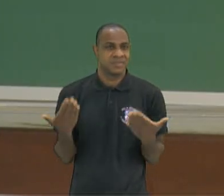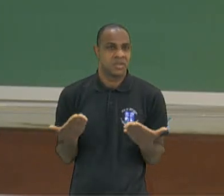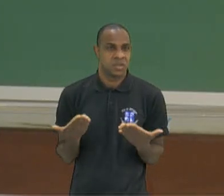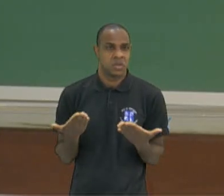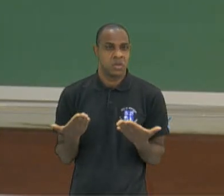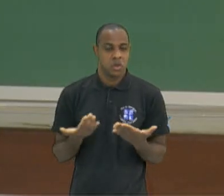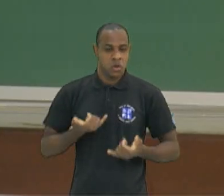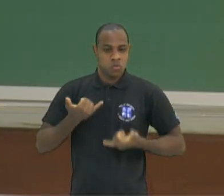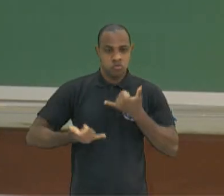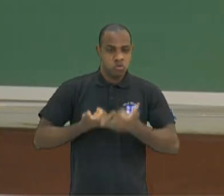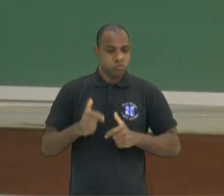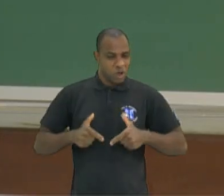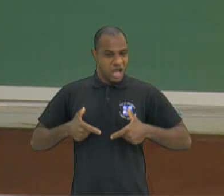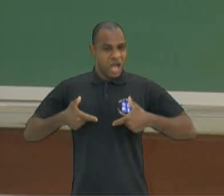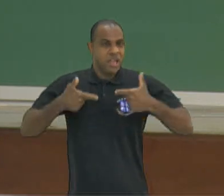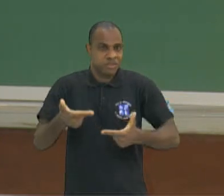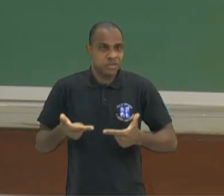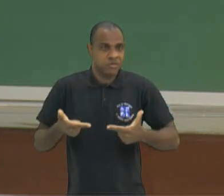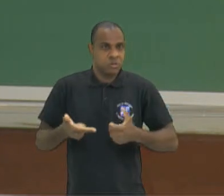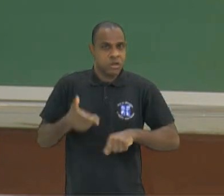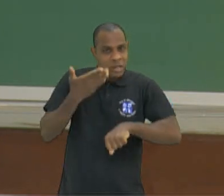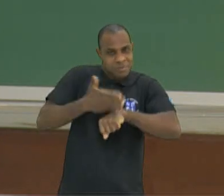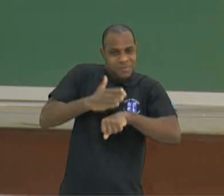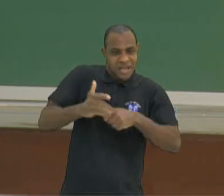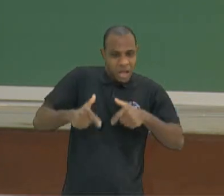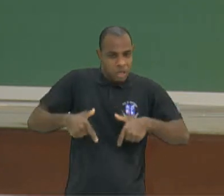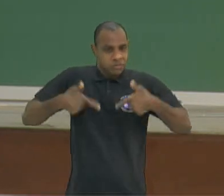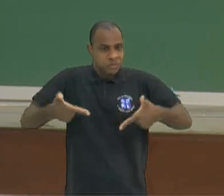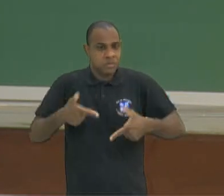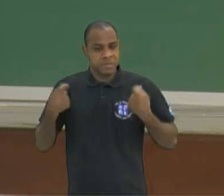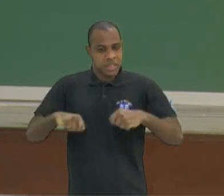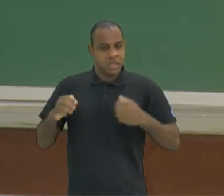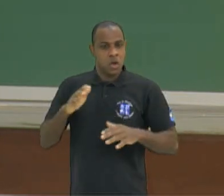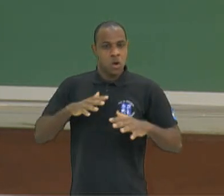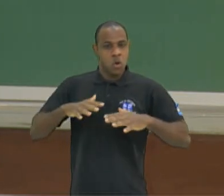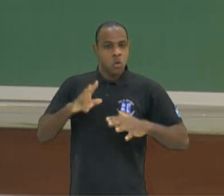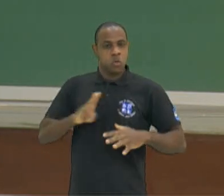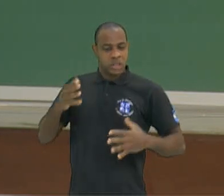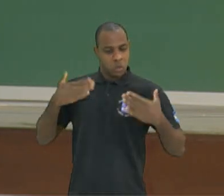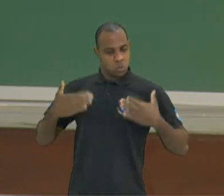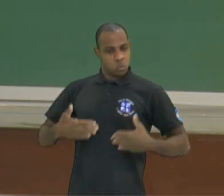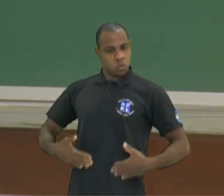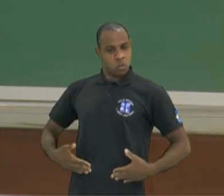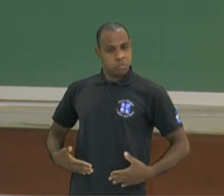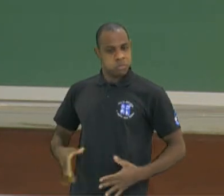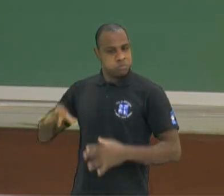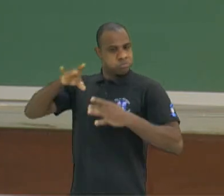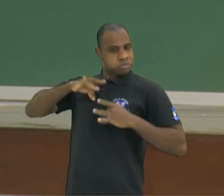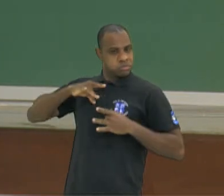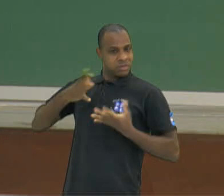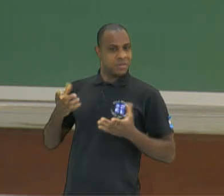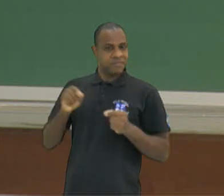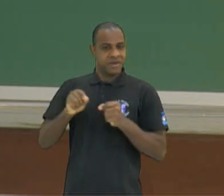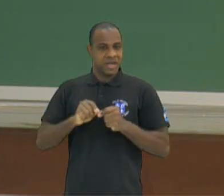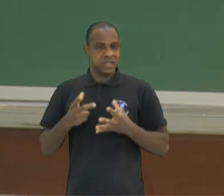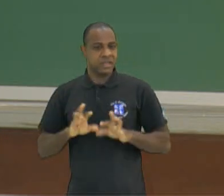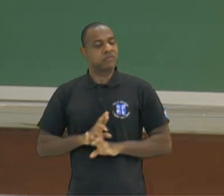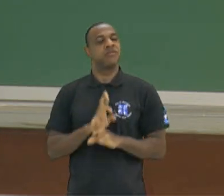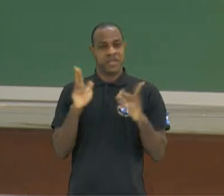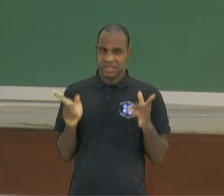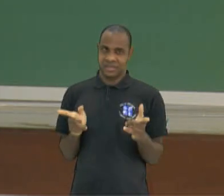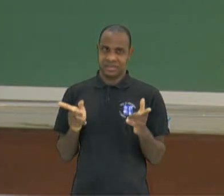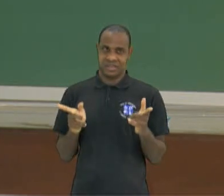jogo ativo, ele passa, você precisa utilizar o seu corpo para movimentar o seu personagem e aí faz totalmente a